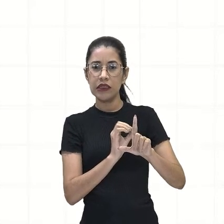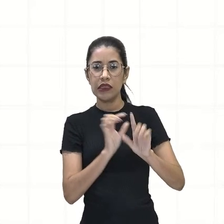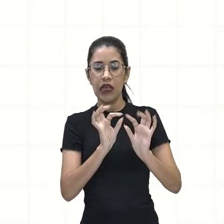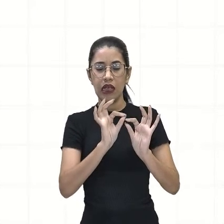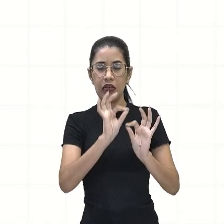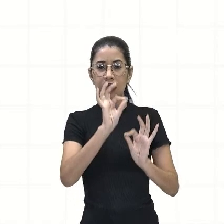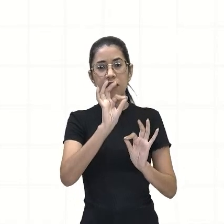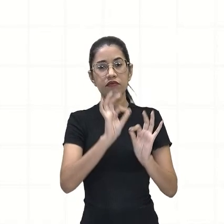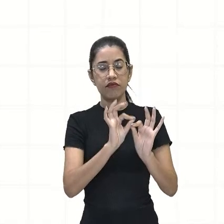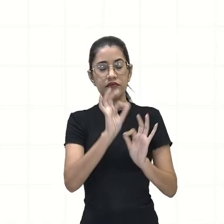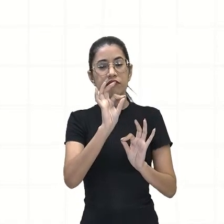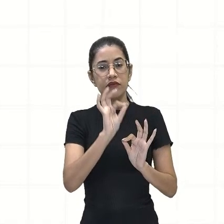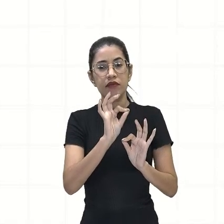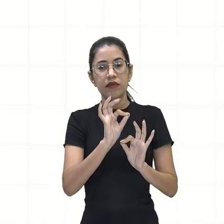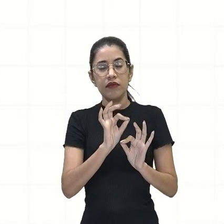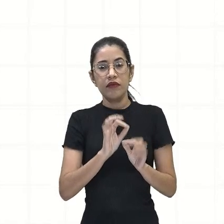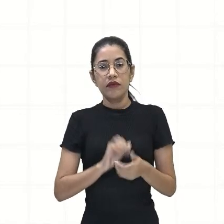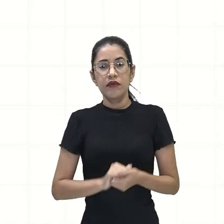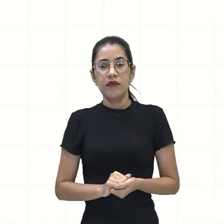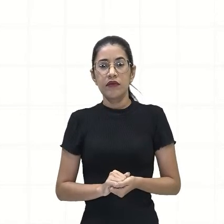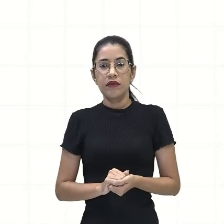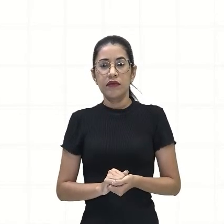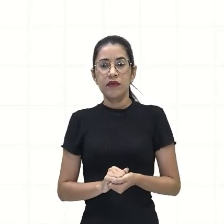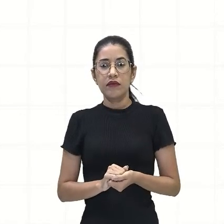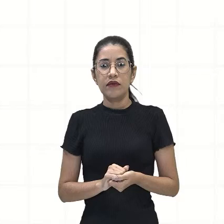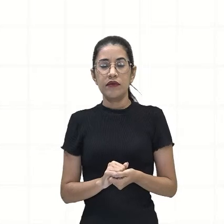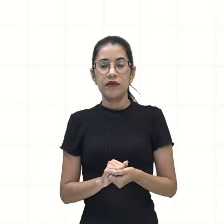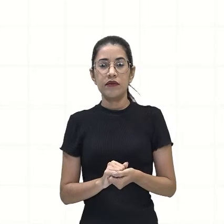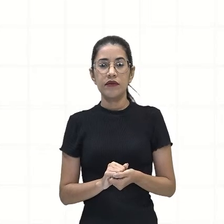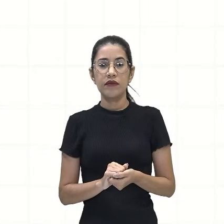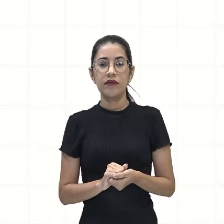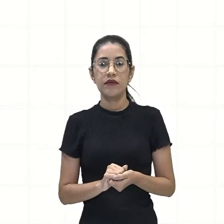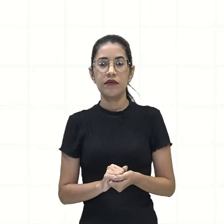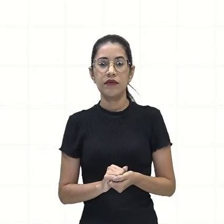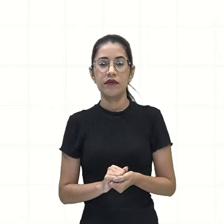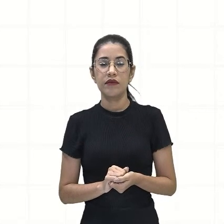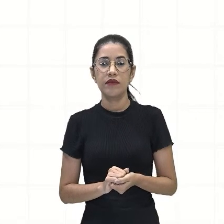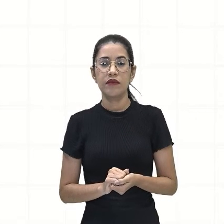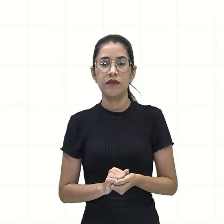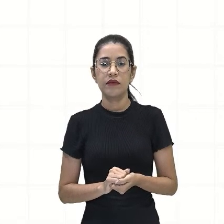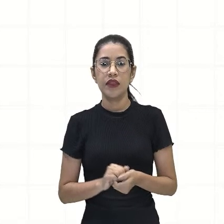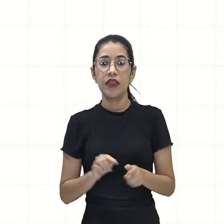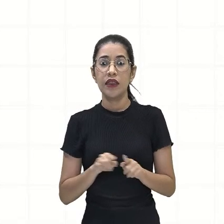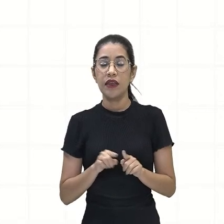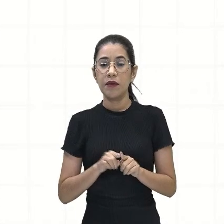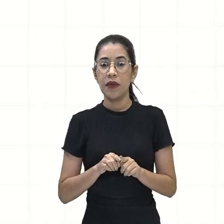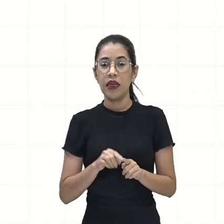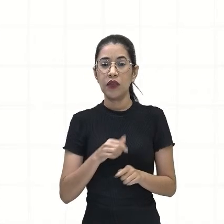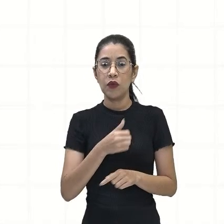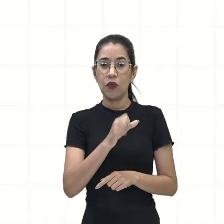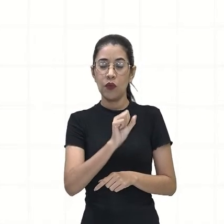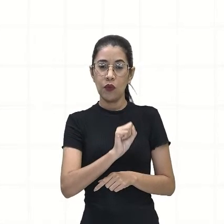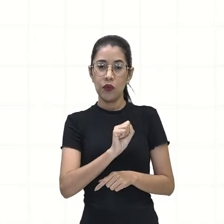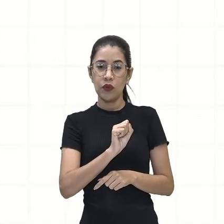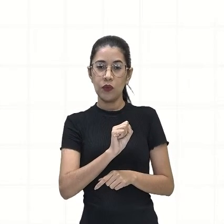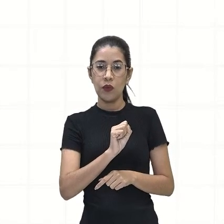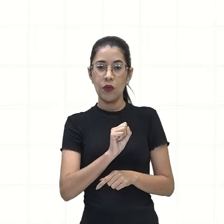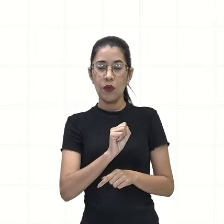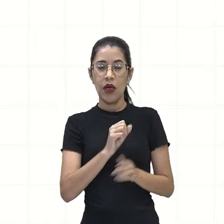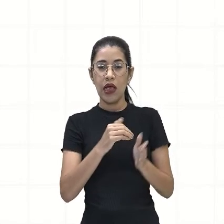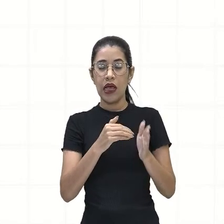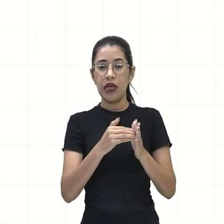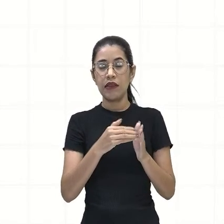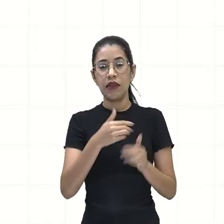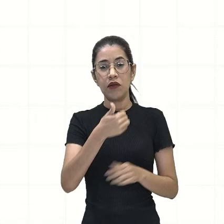variação aqui de 2 pessoas. E aqui a mesma variação de 10 para 8, ó, a variação é